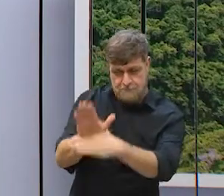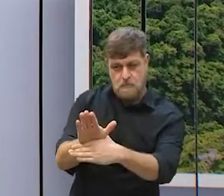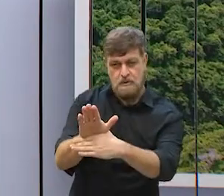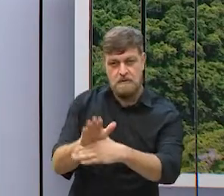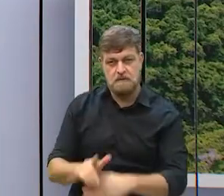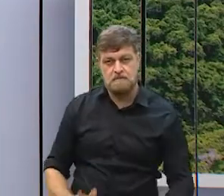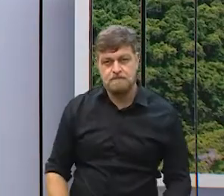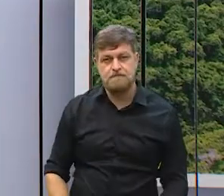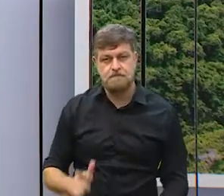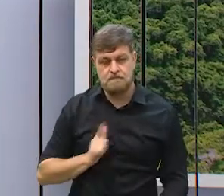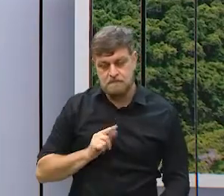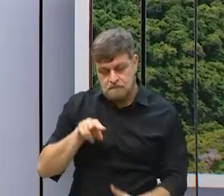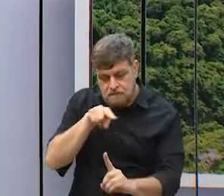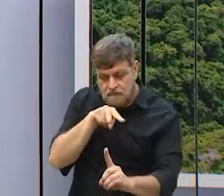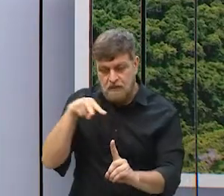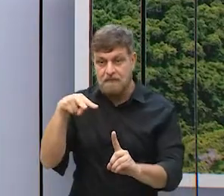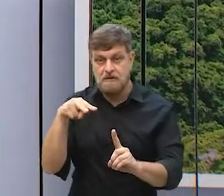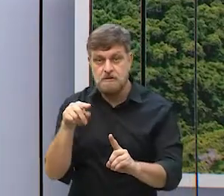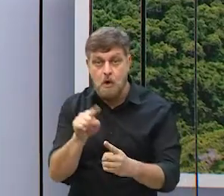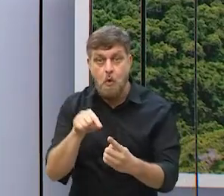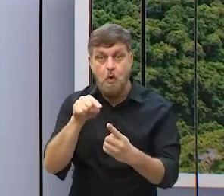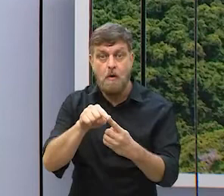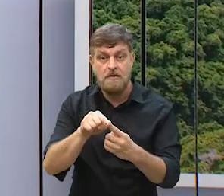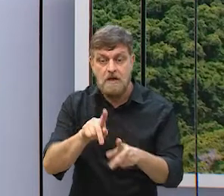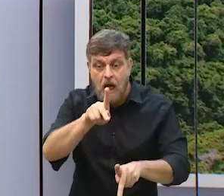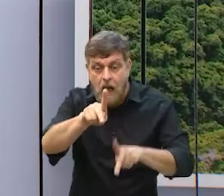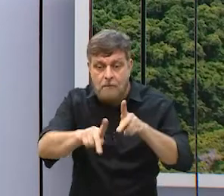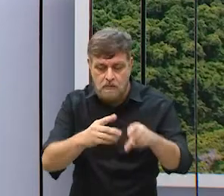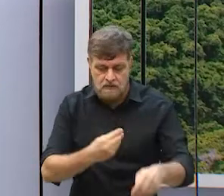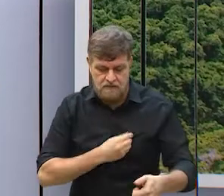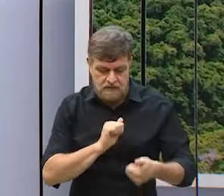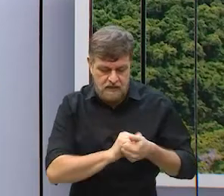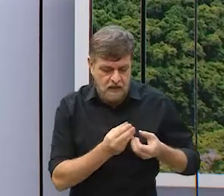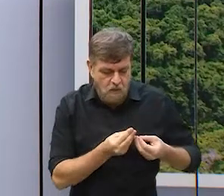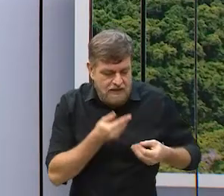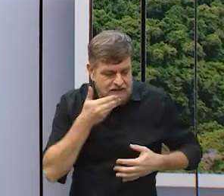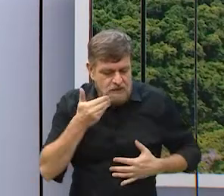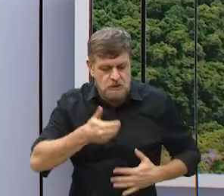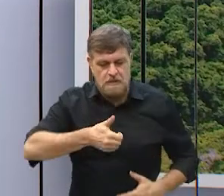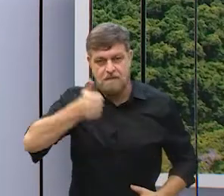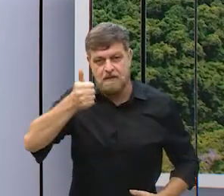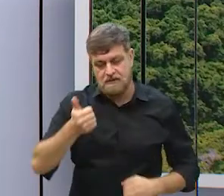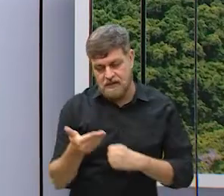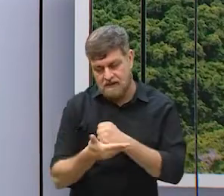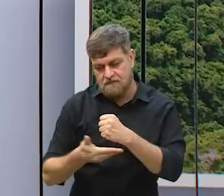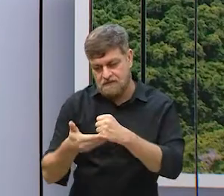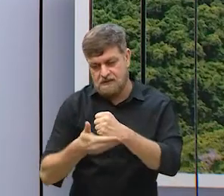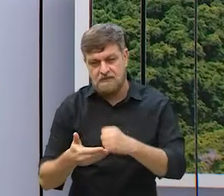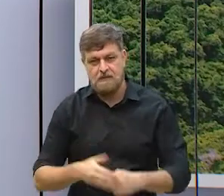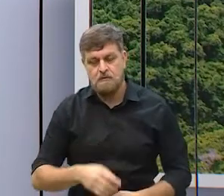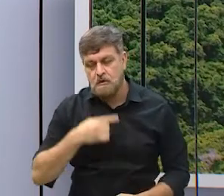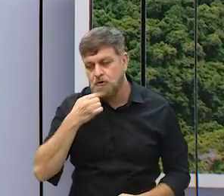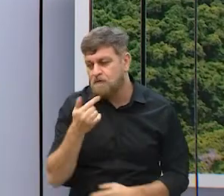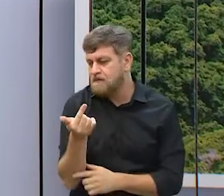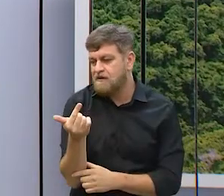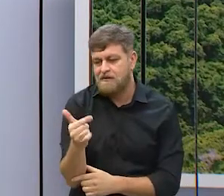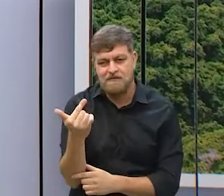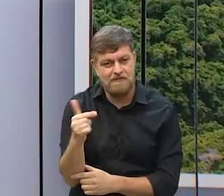nesta perspectiva de melhorar a qualidade de vida da população. Acho que é fundamental isso. E, sem dúvida nenhuma,